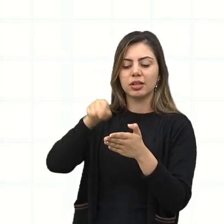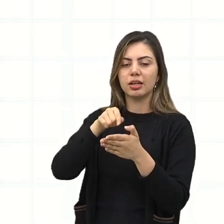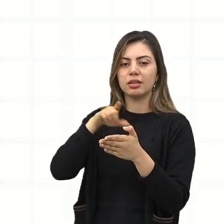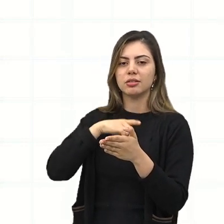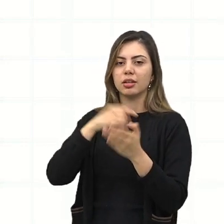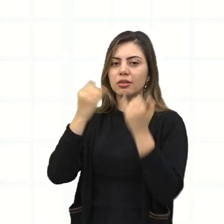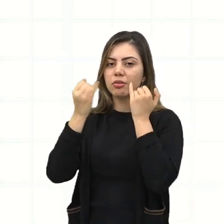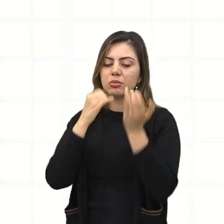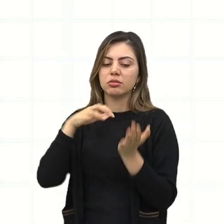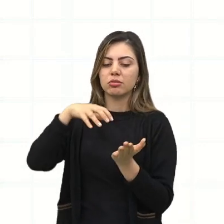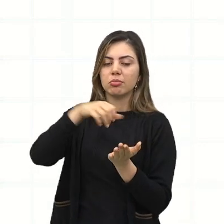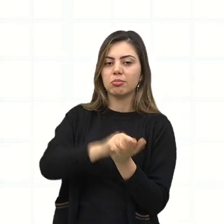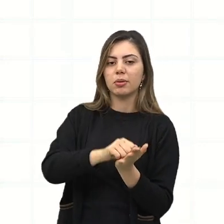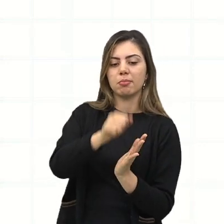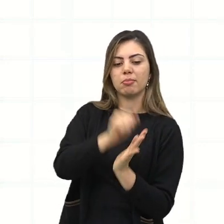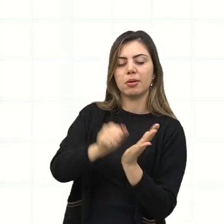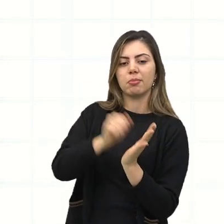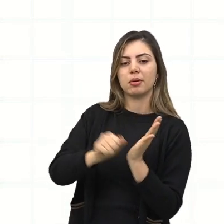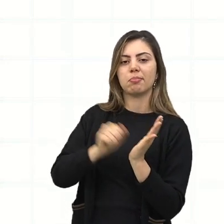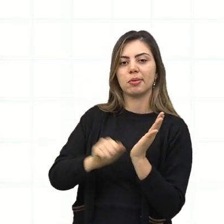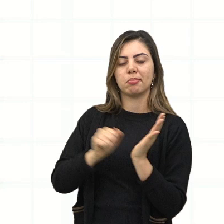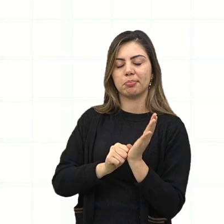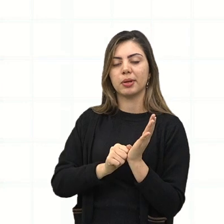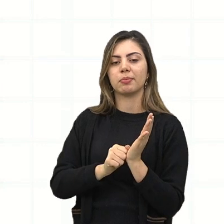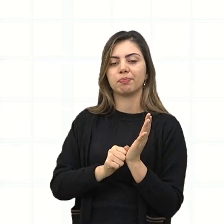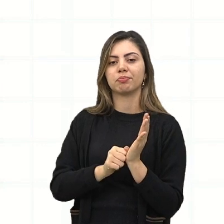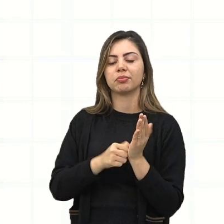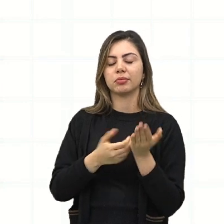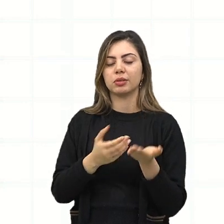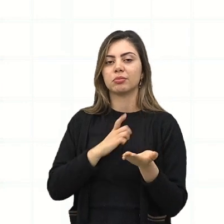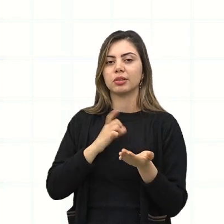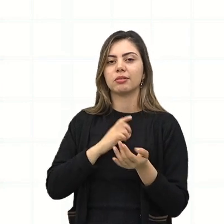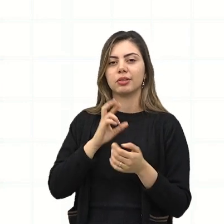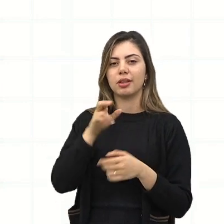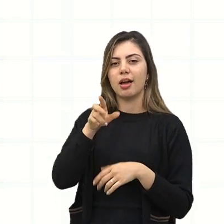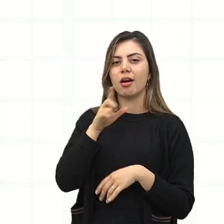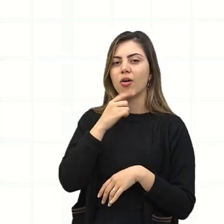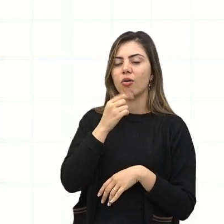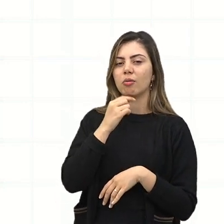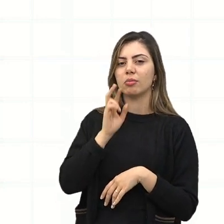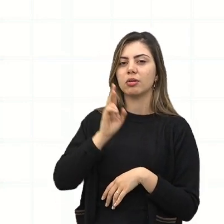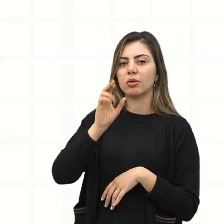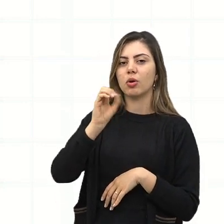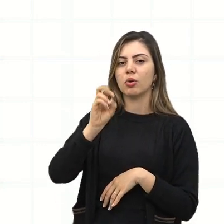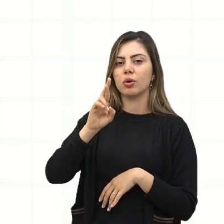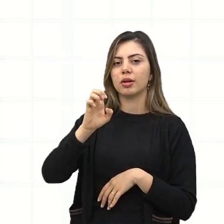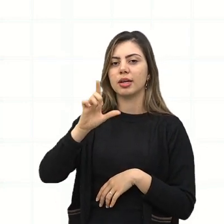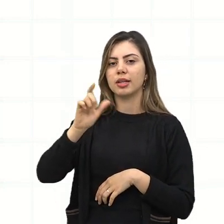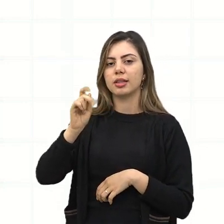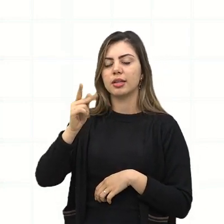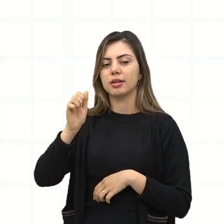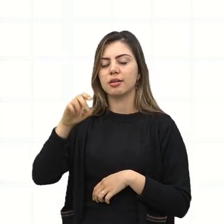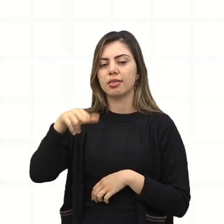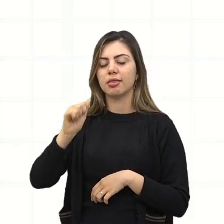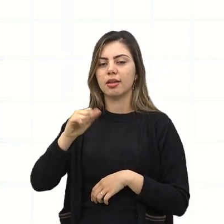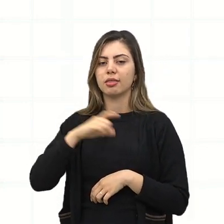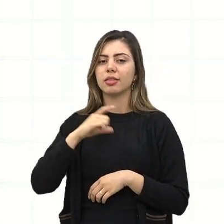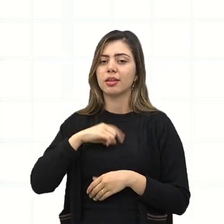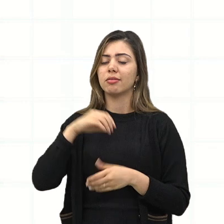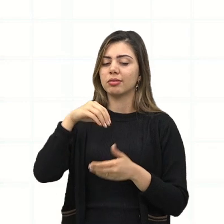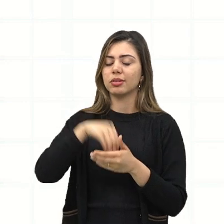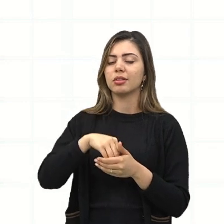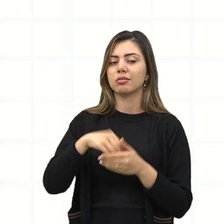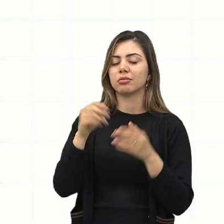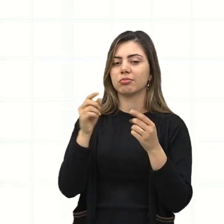Amazonas, os espanhóis, guiados pelo Orellana, a gente vai ver essas referências na toada. Então a toada ela vai trazer